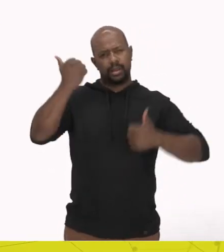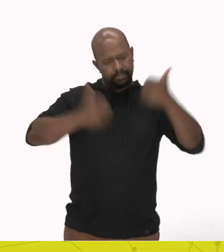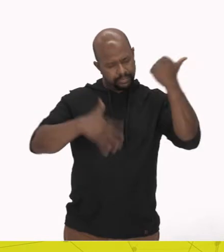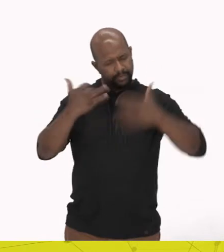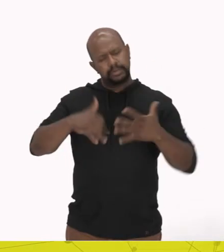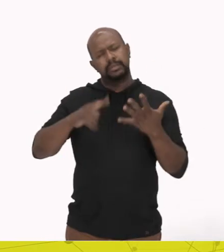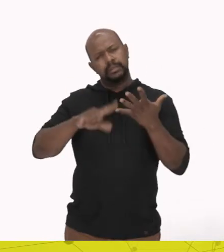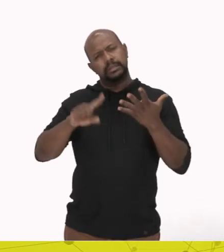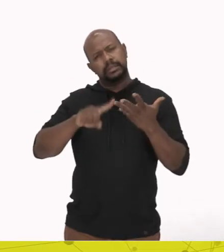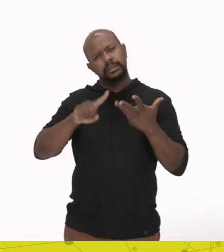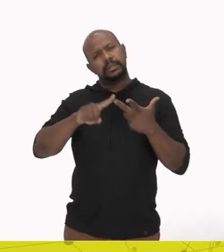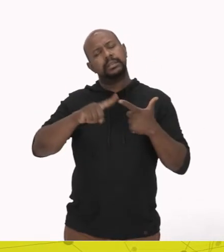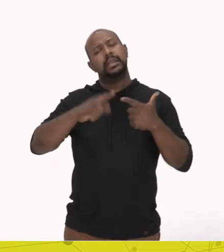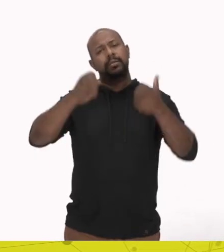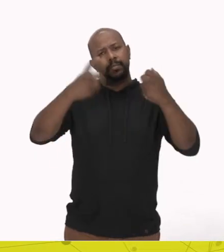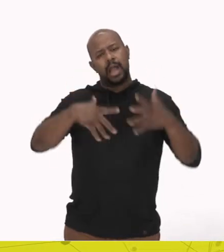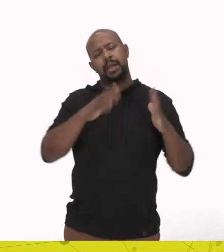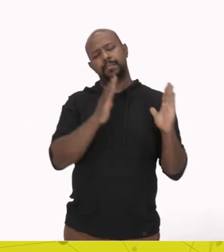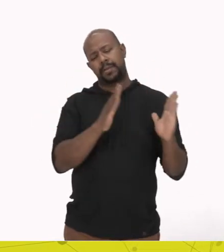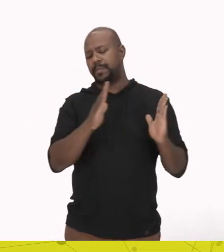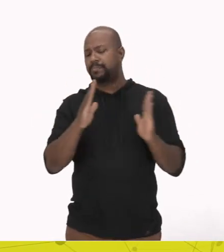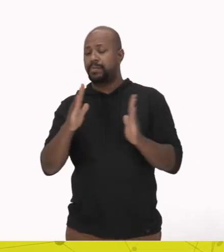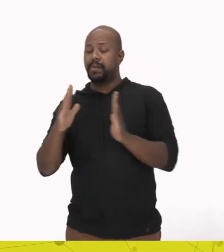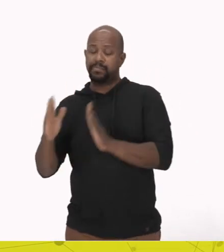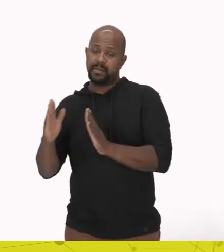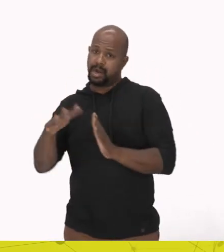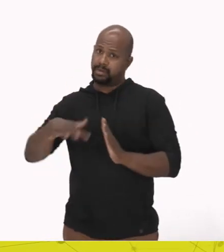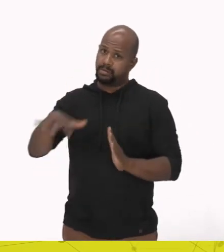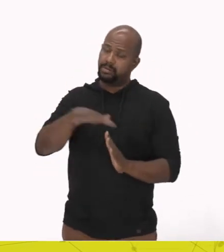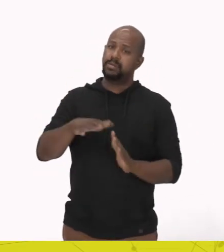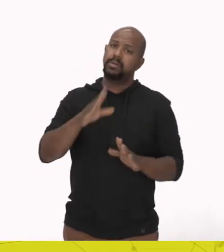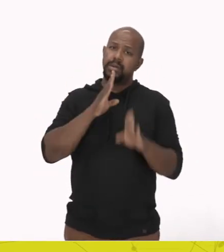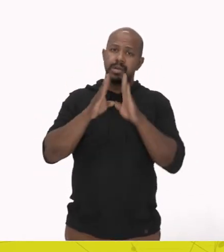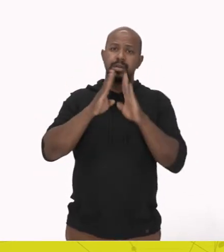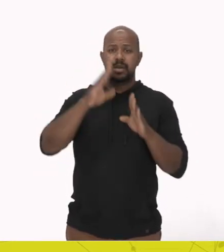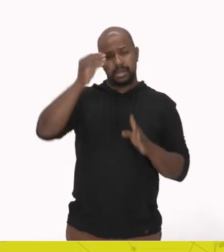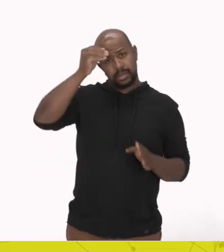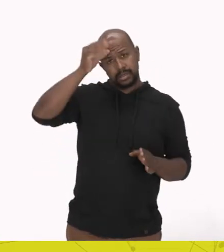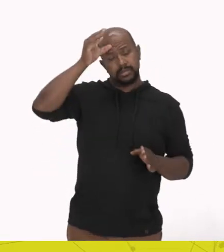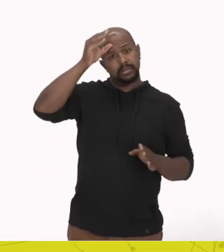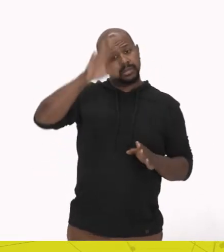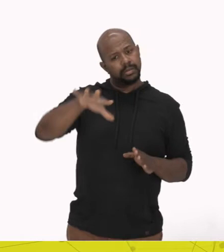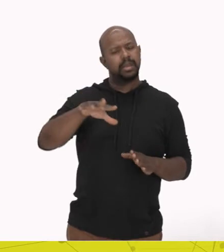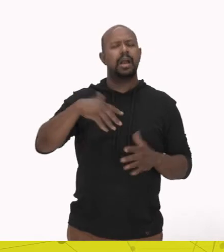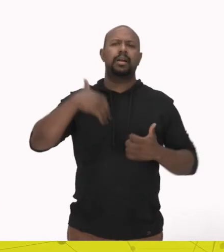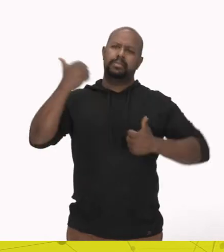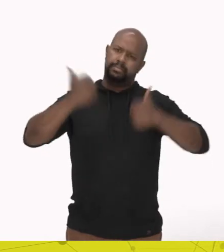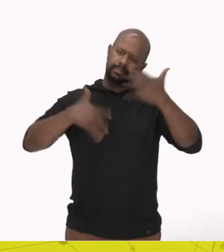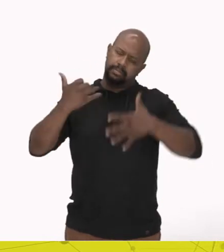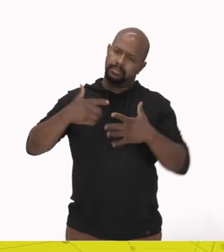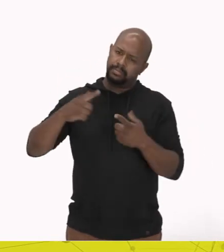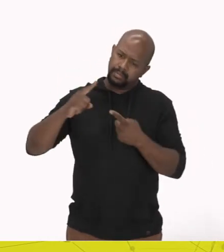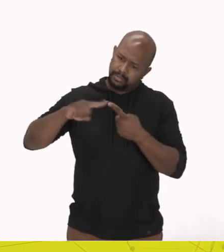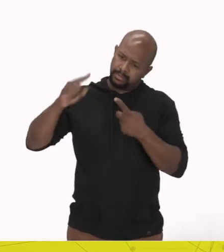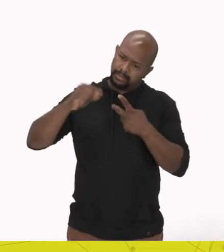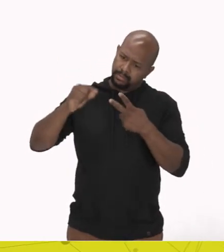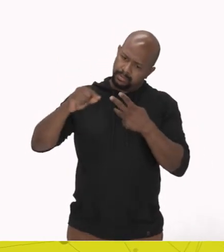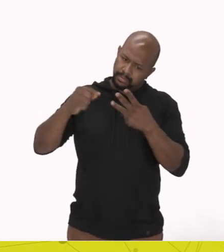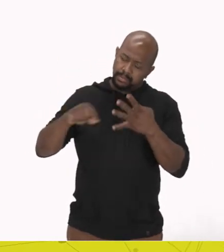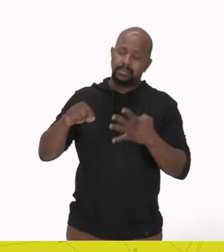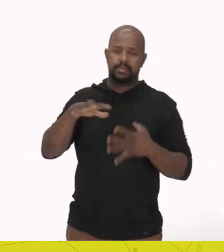eu relatei o passo a passo do nosso processo aqui de conhecimento. Então, ao relatar